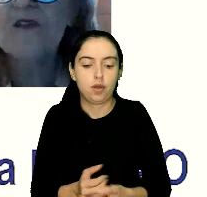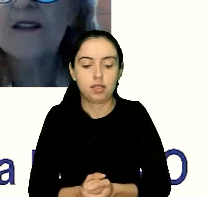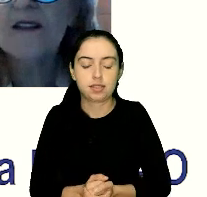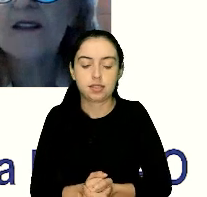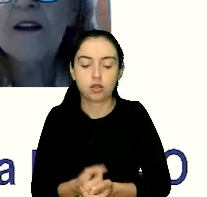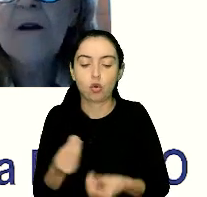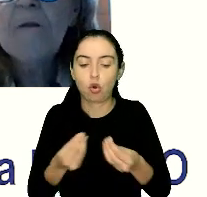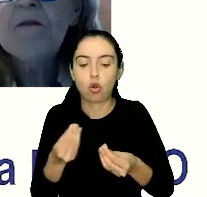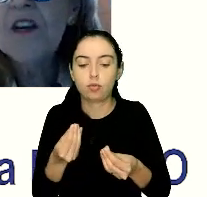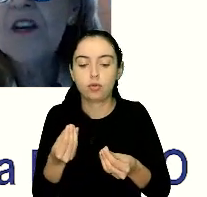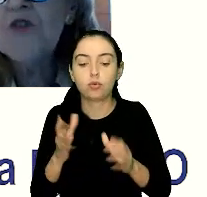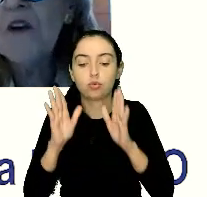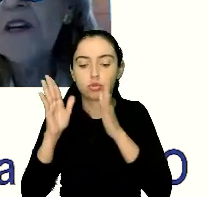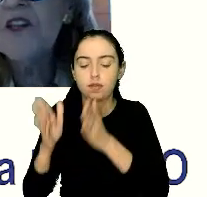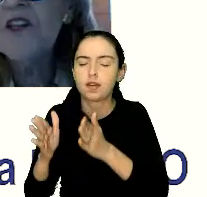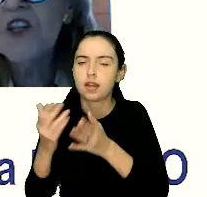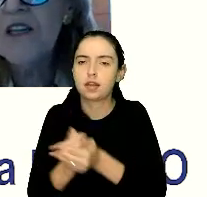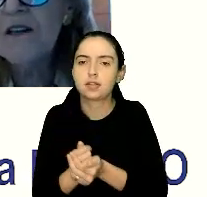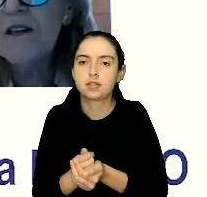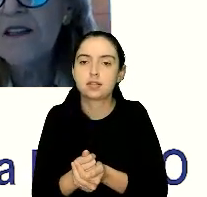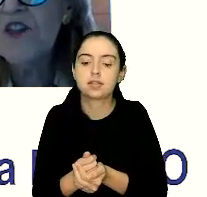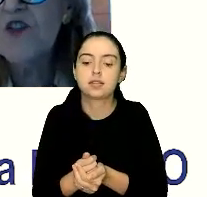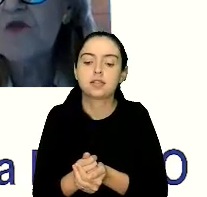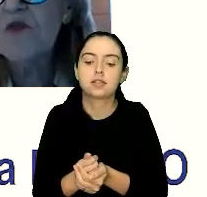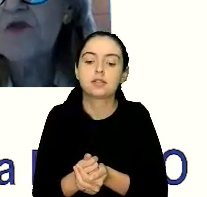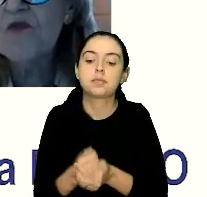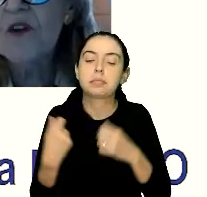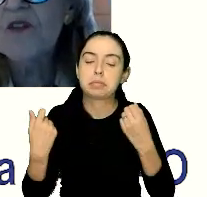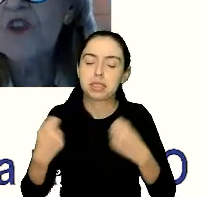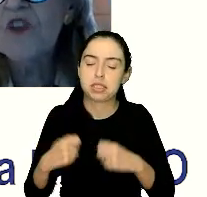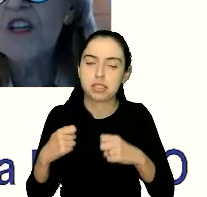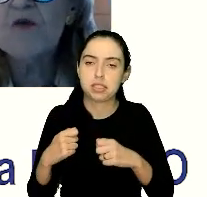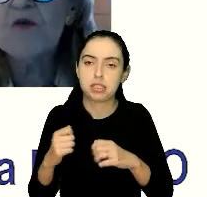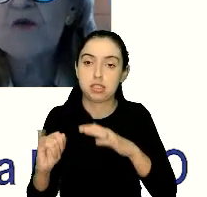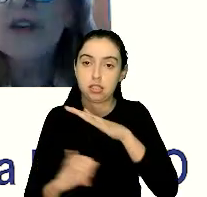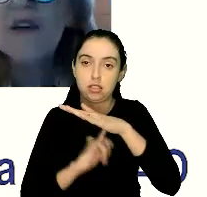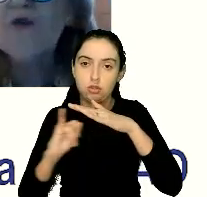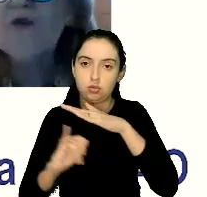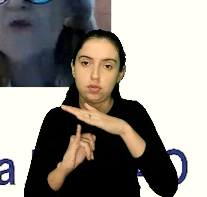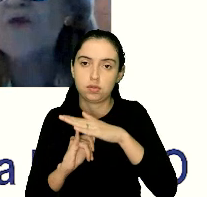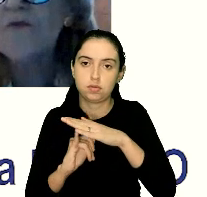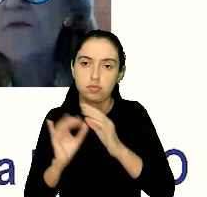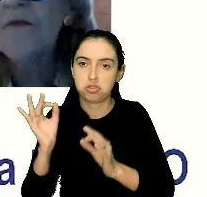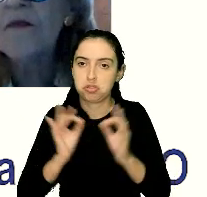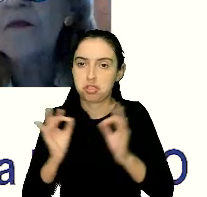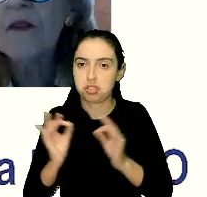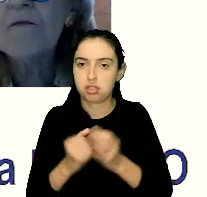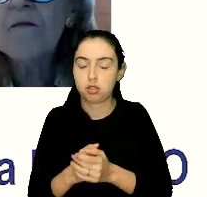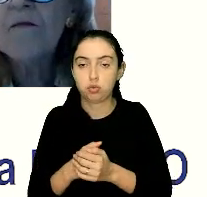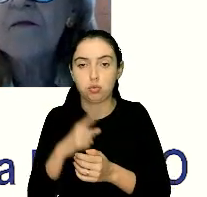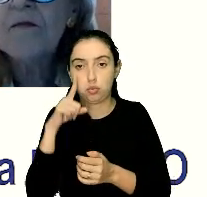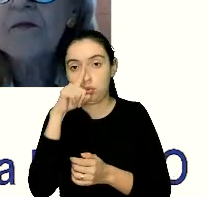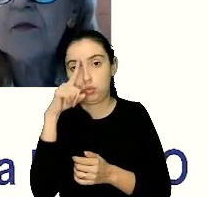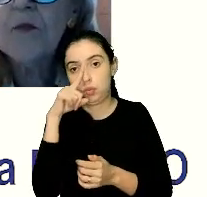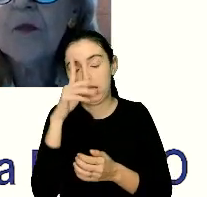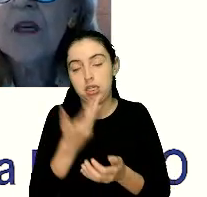lidar com essa fase, e isso vai exigir das instituições uma gestão de riscos,